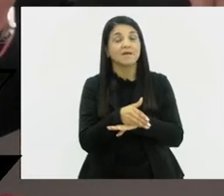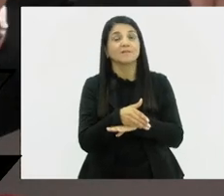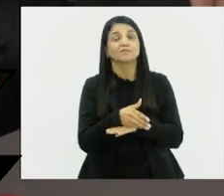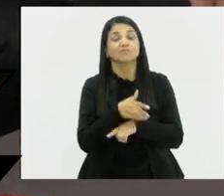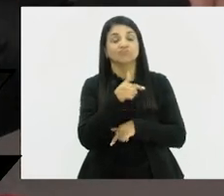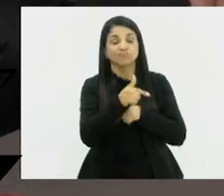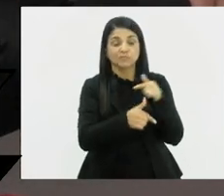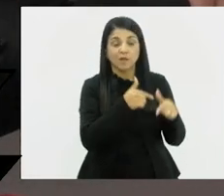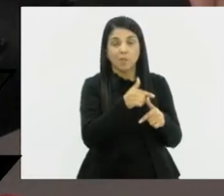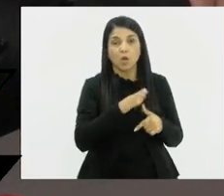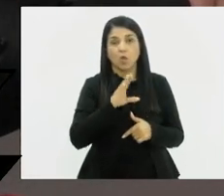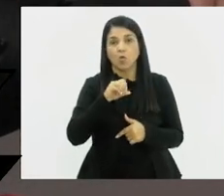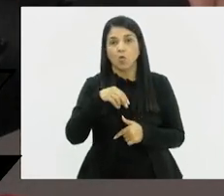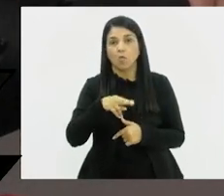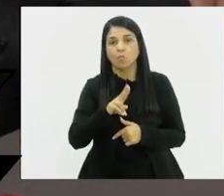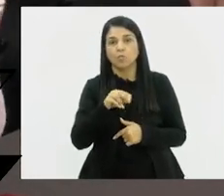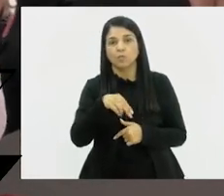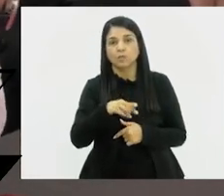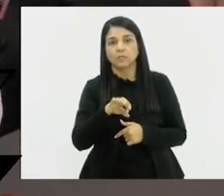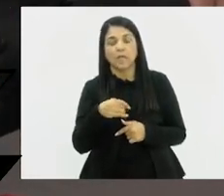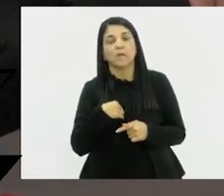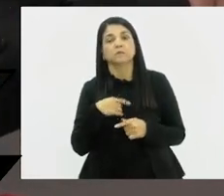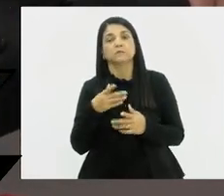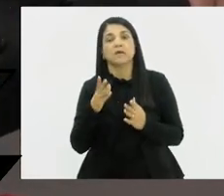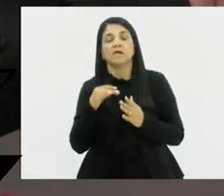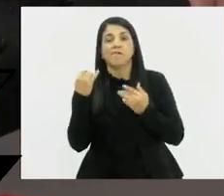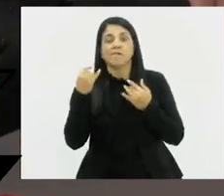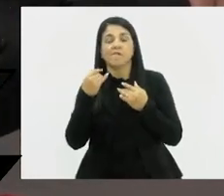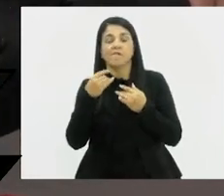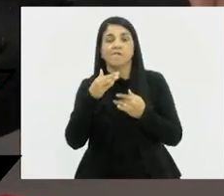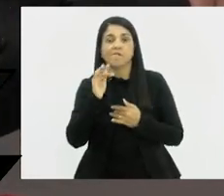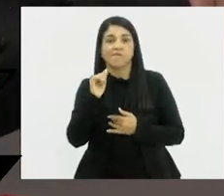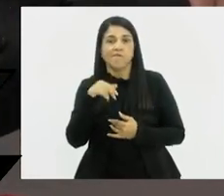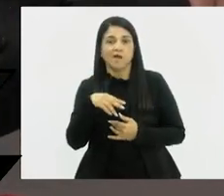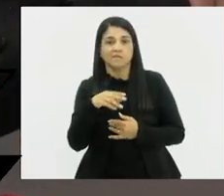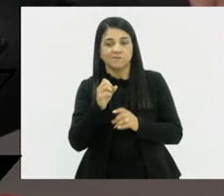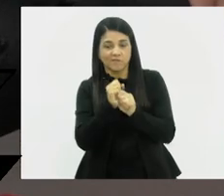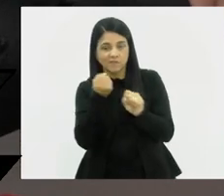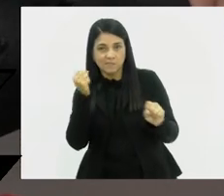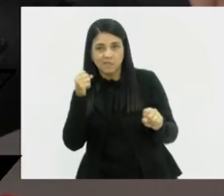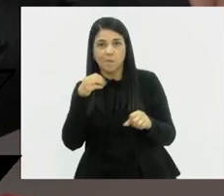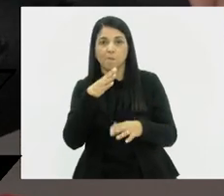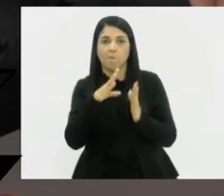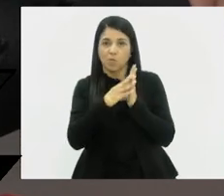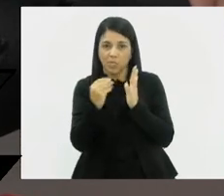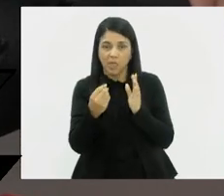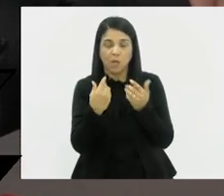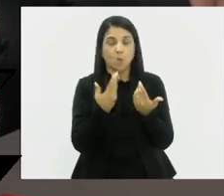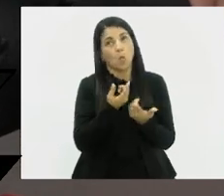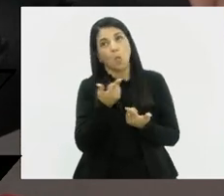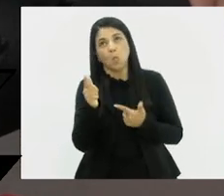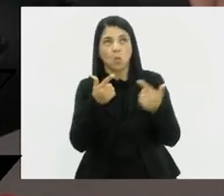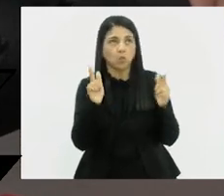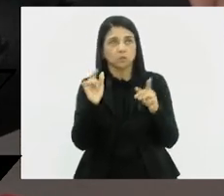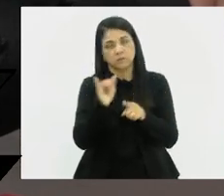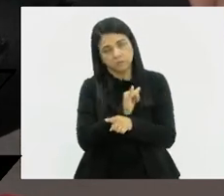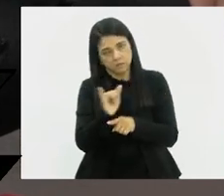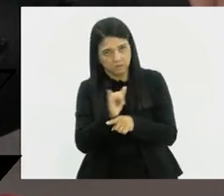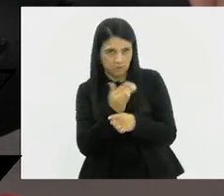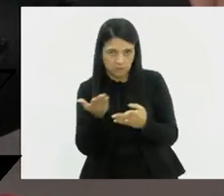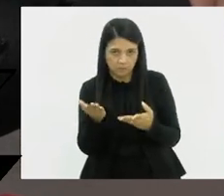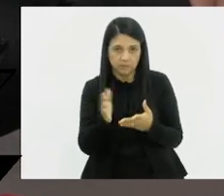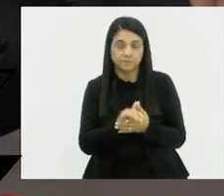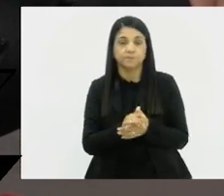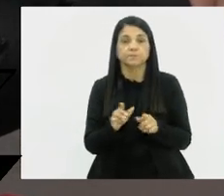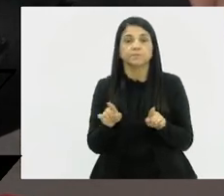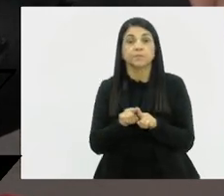comunitário, talvez na Fazenda Modelo ou algo da forma. E eu tenho que também... Bom, né?